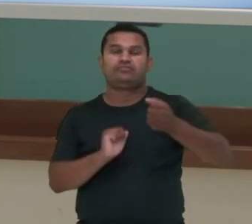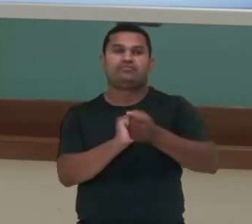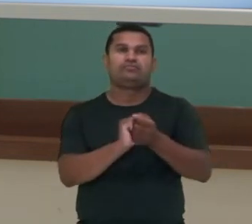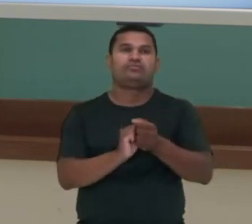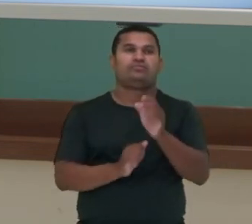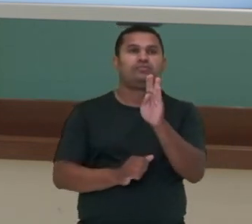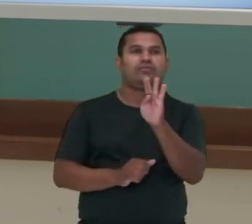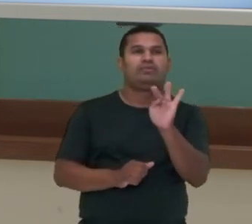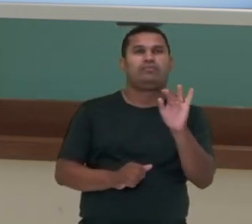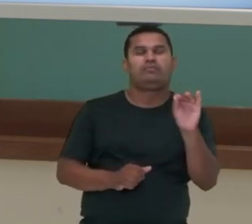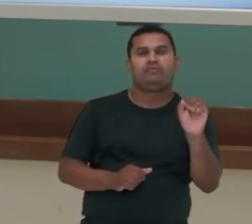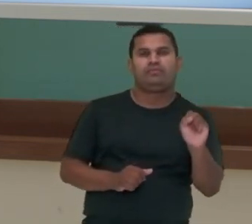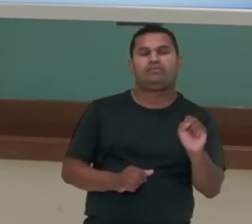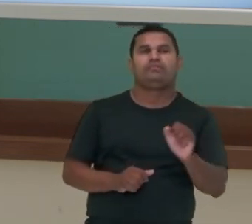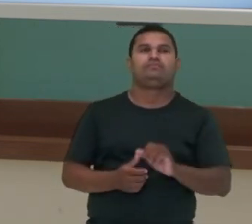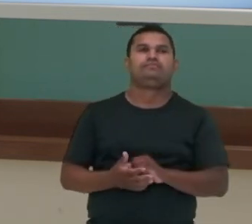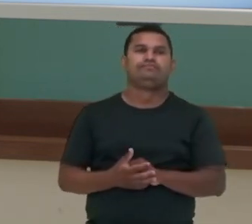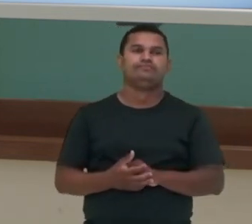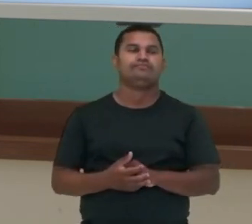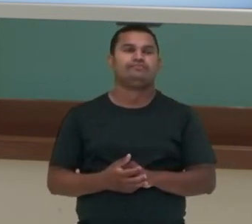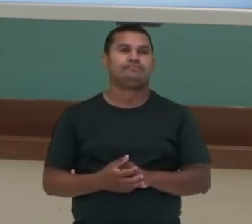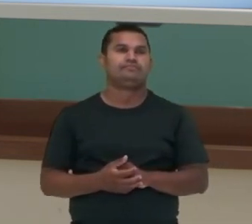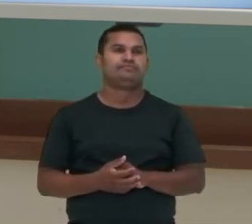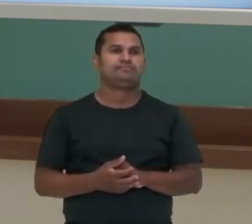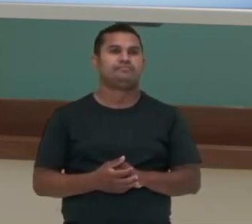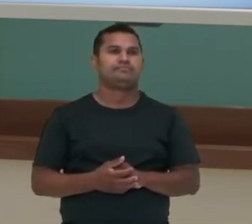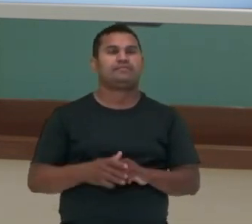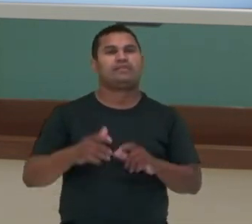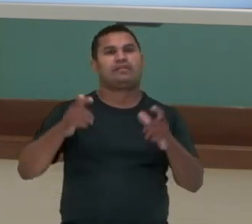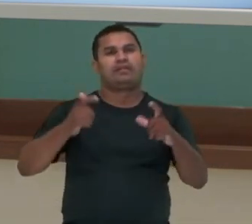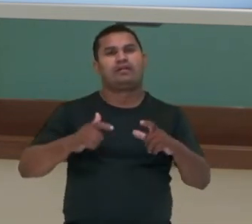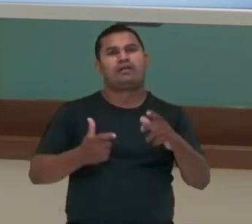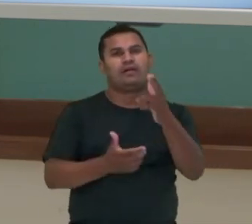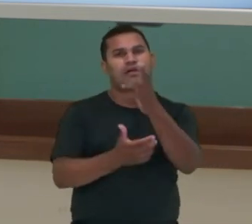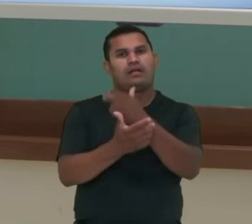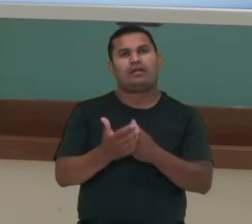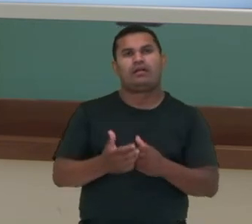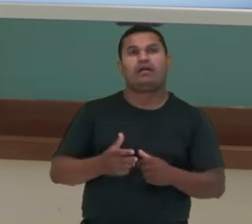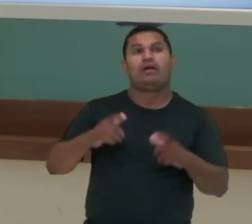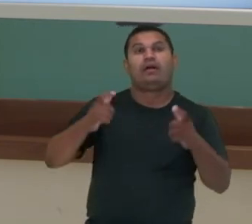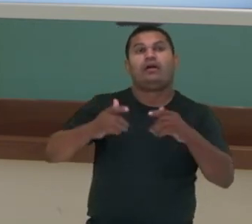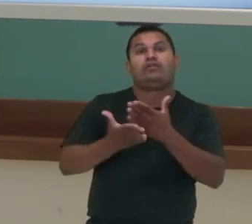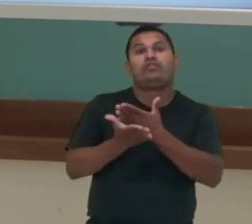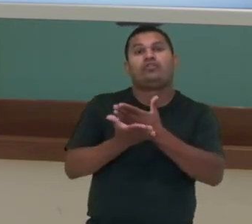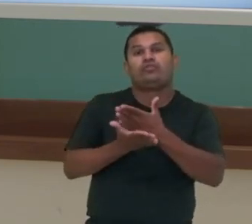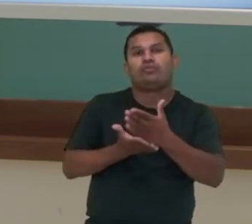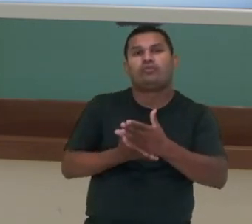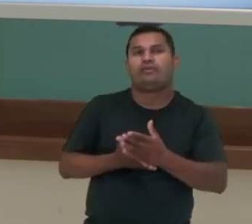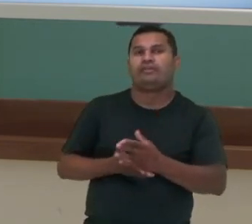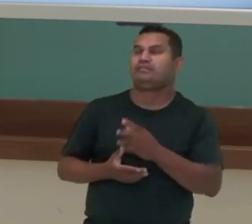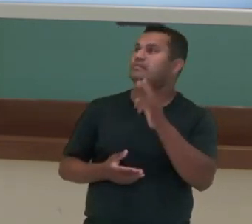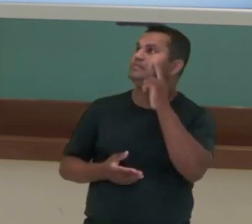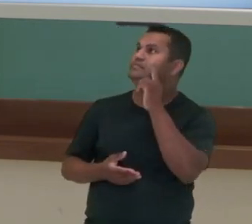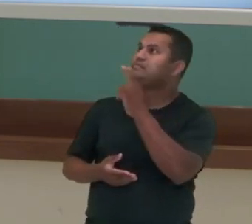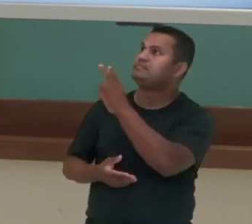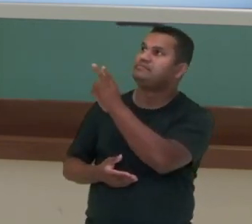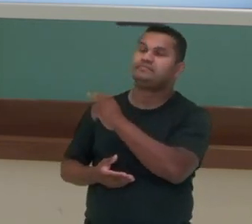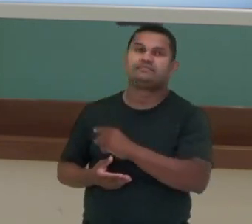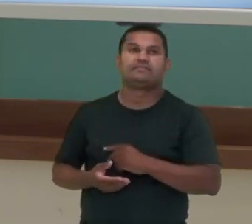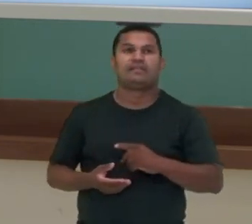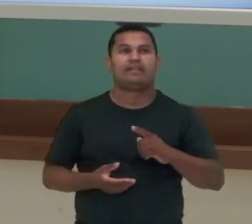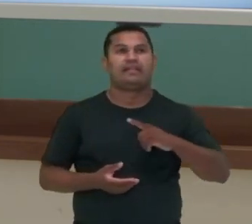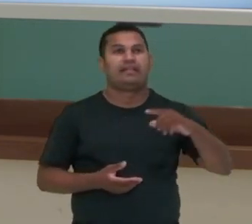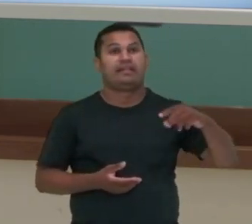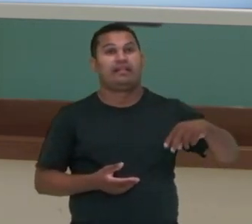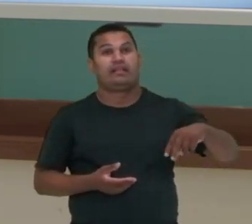que pertencem a essa reserva. Aqui nós vamos ter a imagem, né, dessas áreas onde